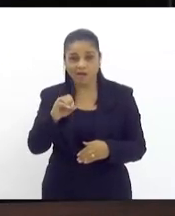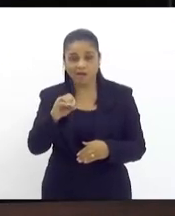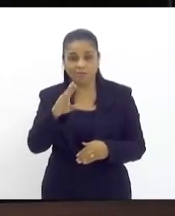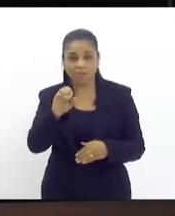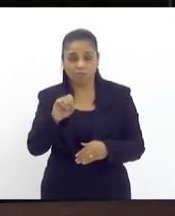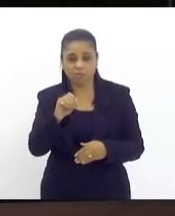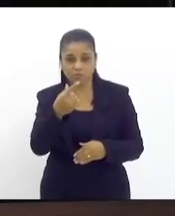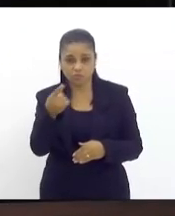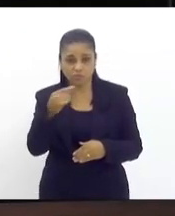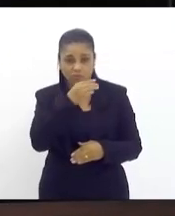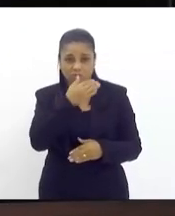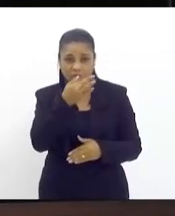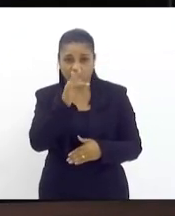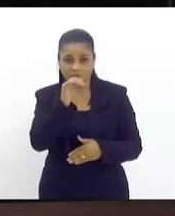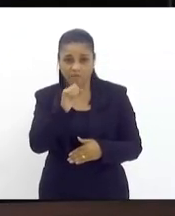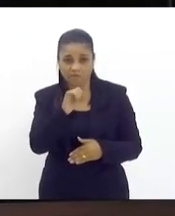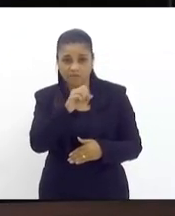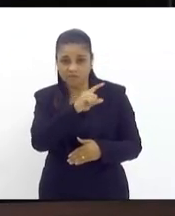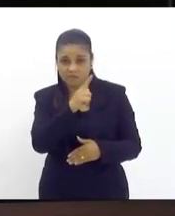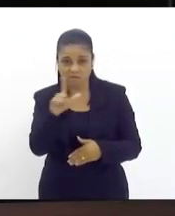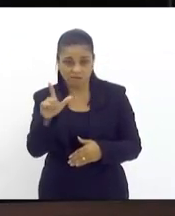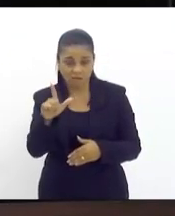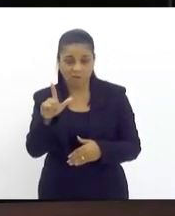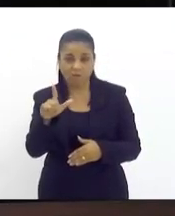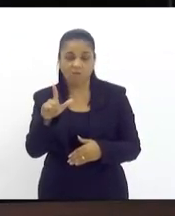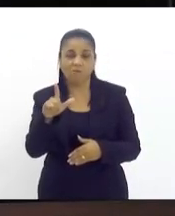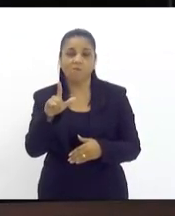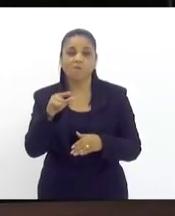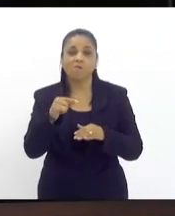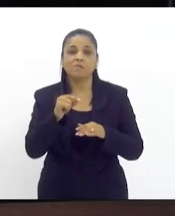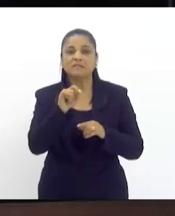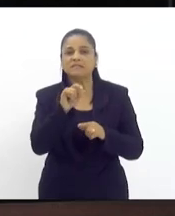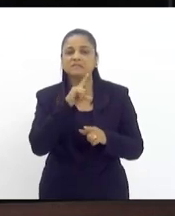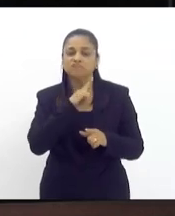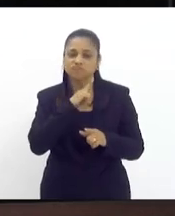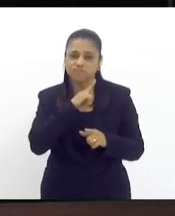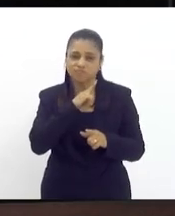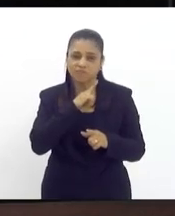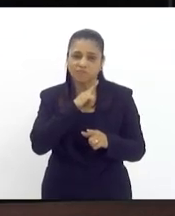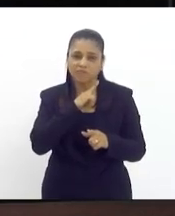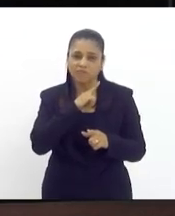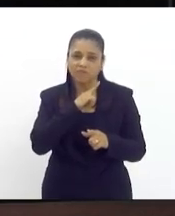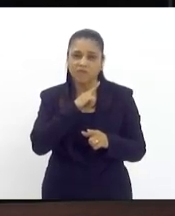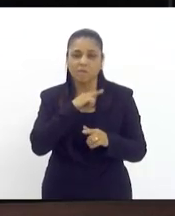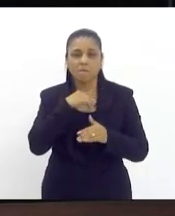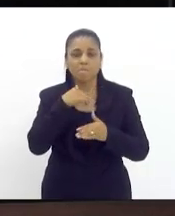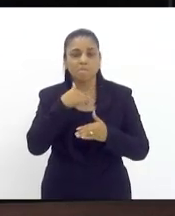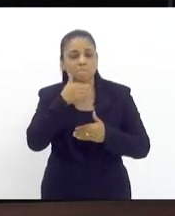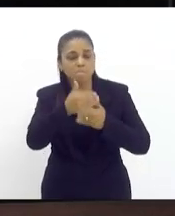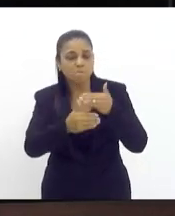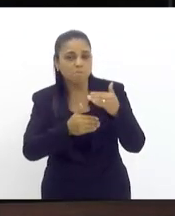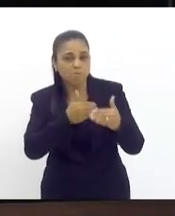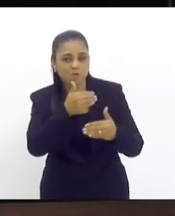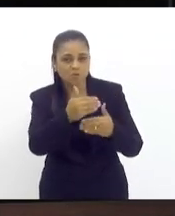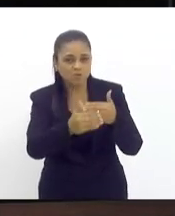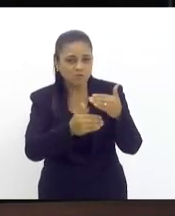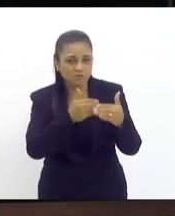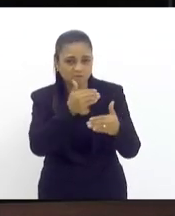ventura tivermos em déficit tivemos em processos